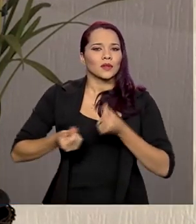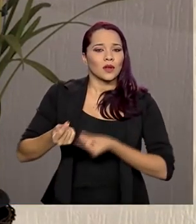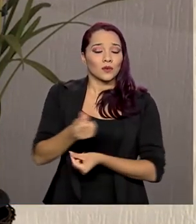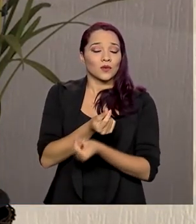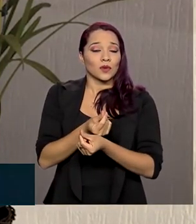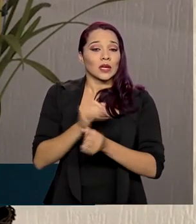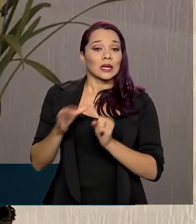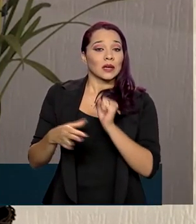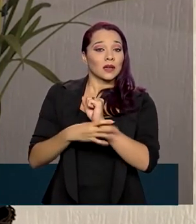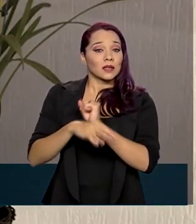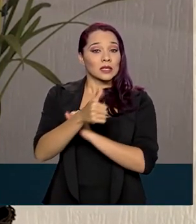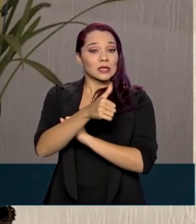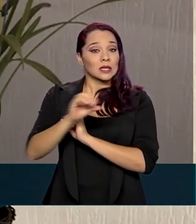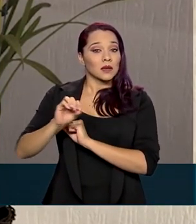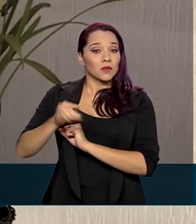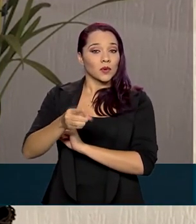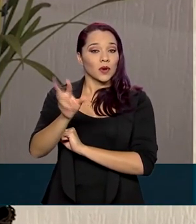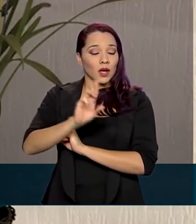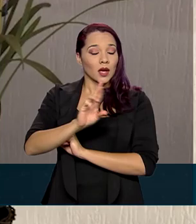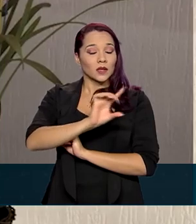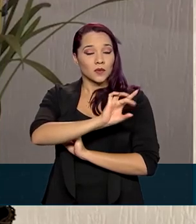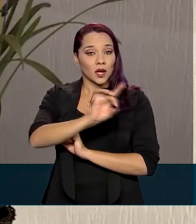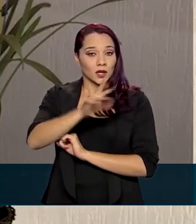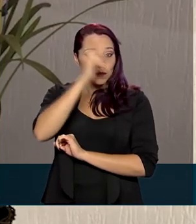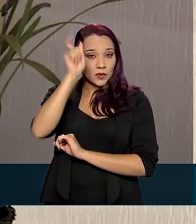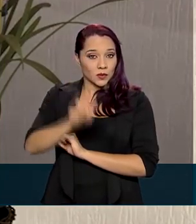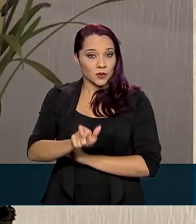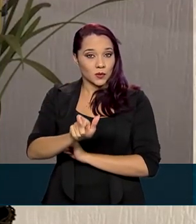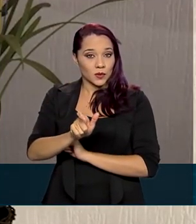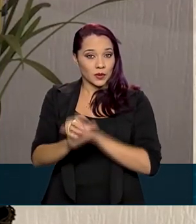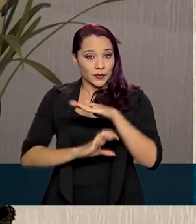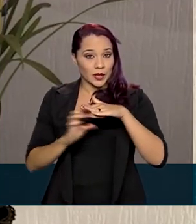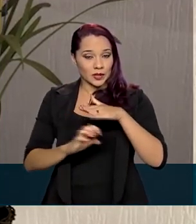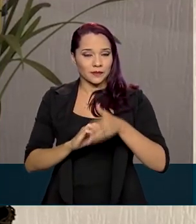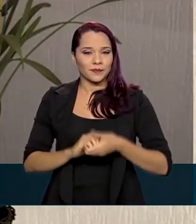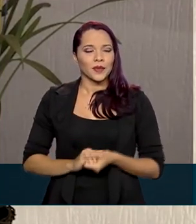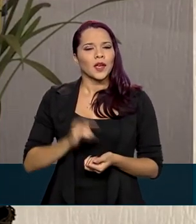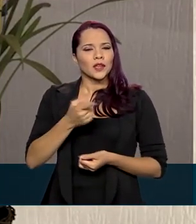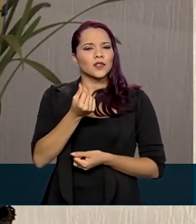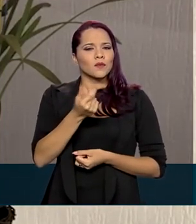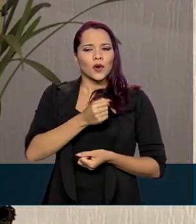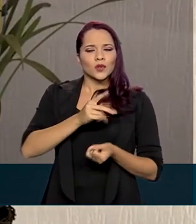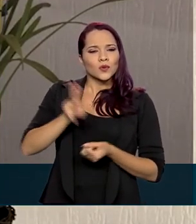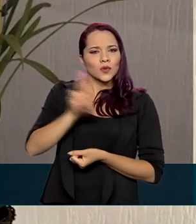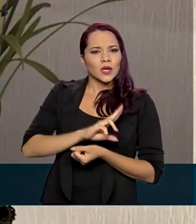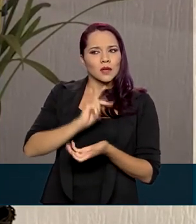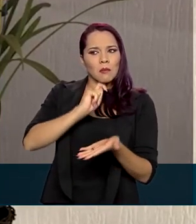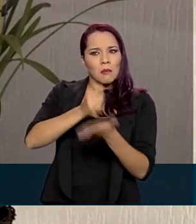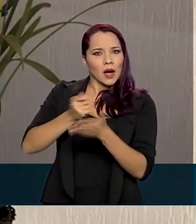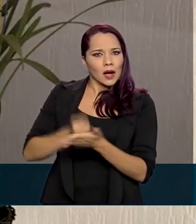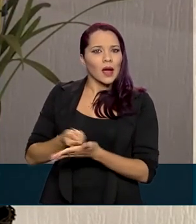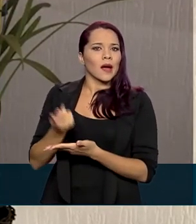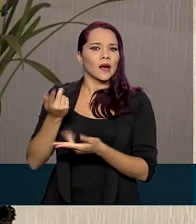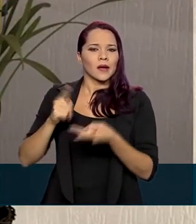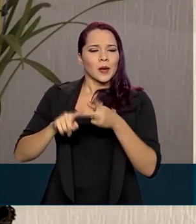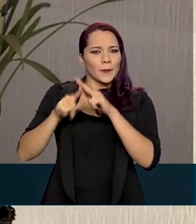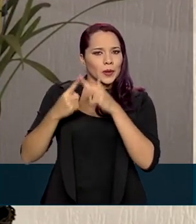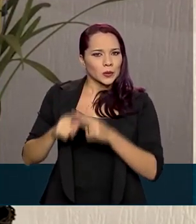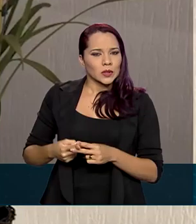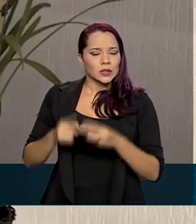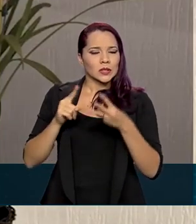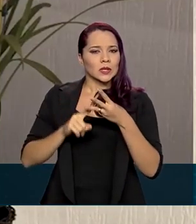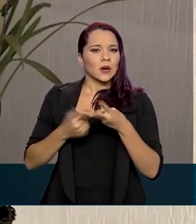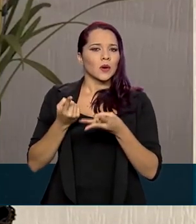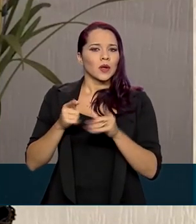garante até R$ 100 mil por beneficiário. Esse dinheiro pode ser usado em despesas de custeio, manutenção,